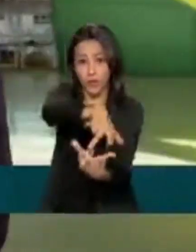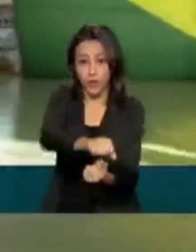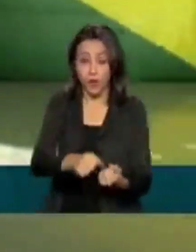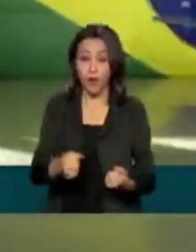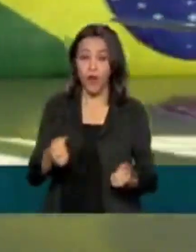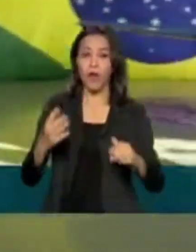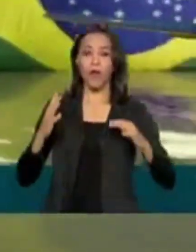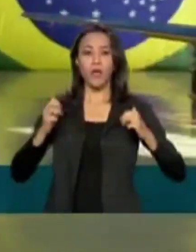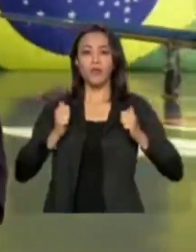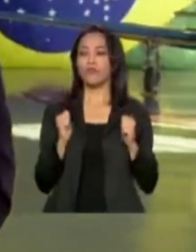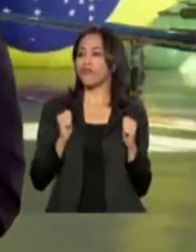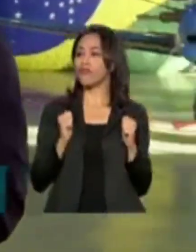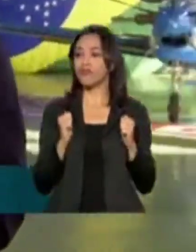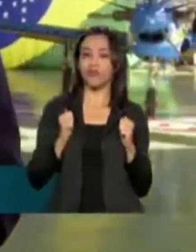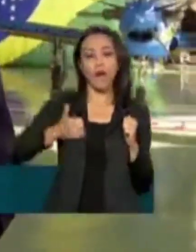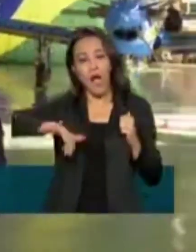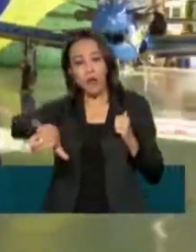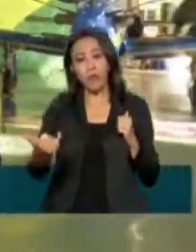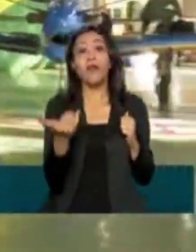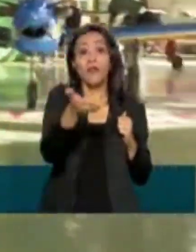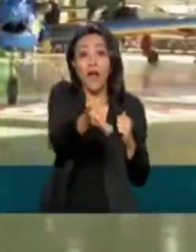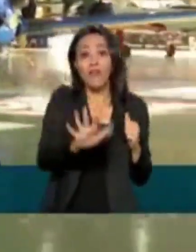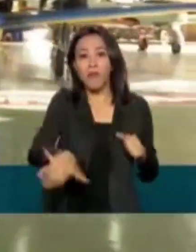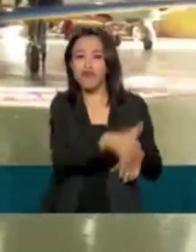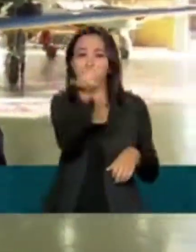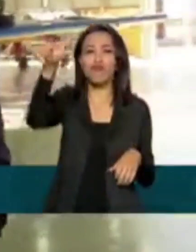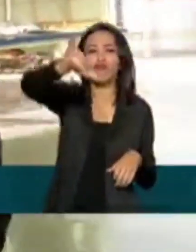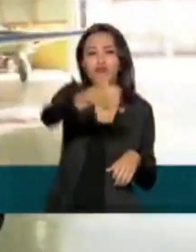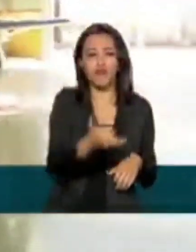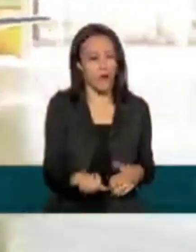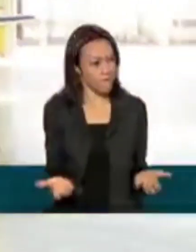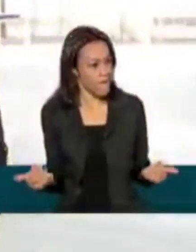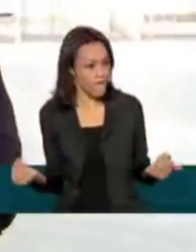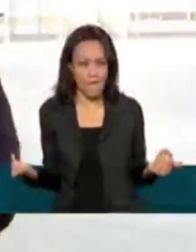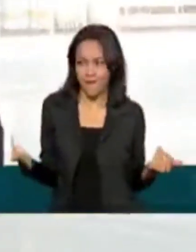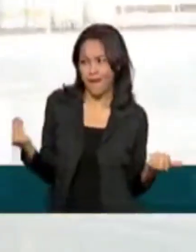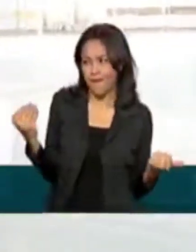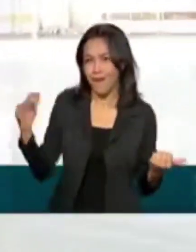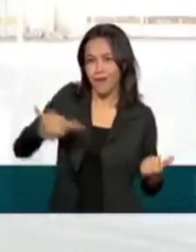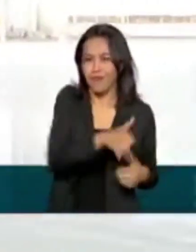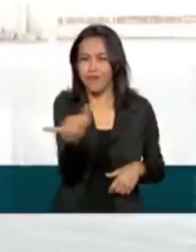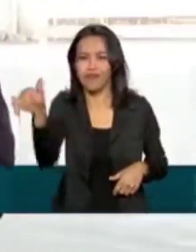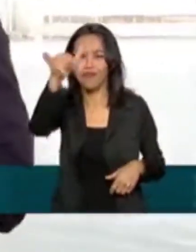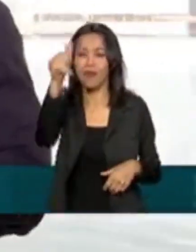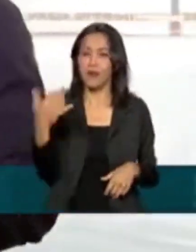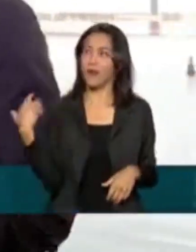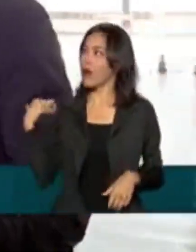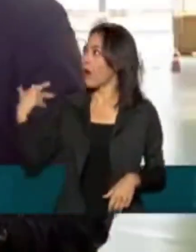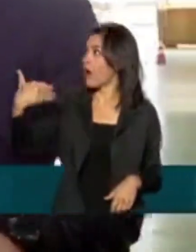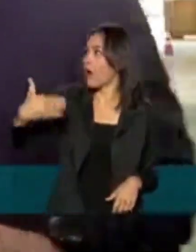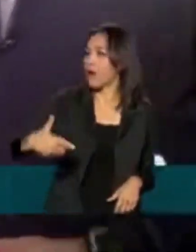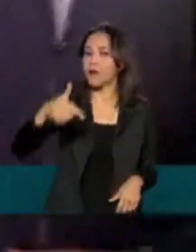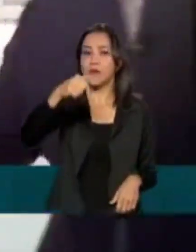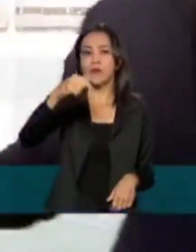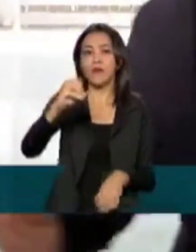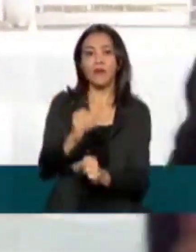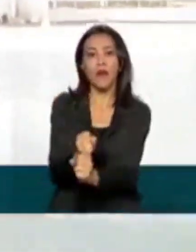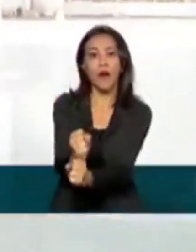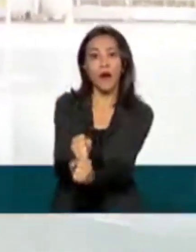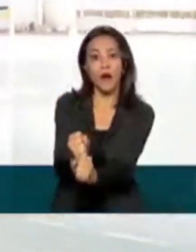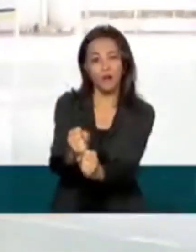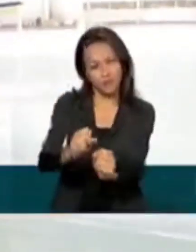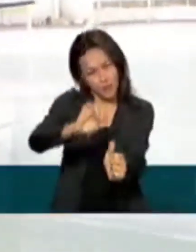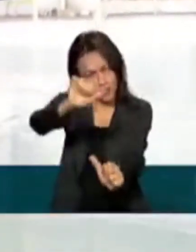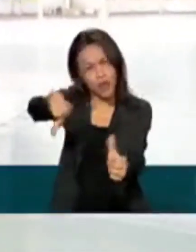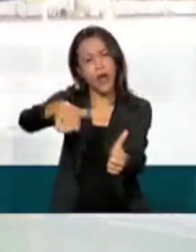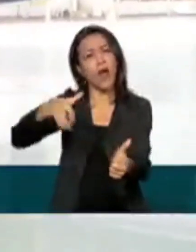faziam acrobacias com os aviões para motivar os cadetes. De lá para cá, já se foram mais de 70 anos. Os aviões mudaram,